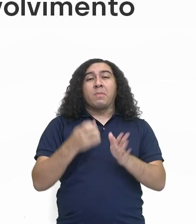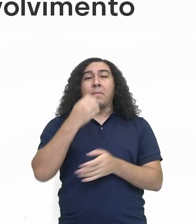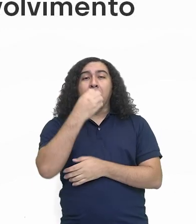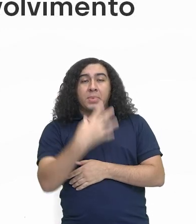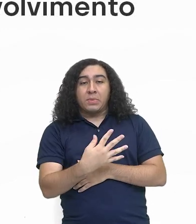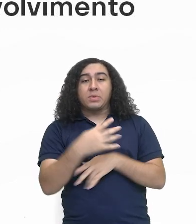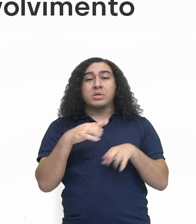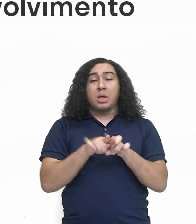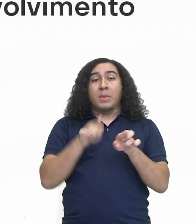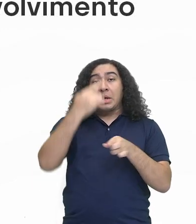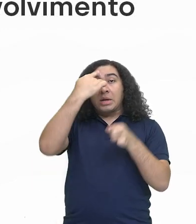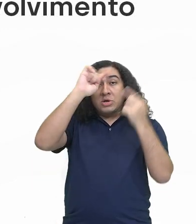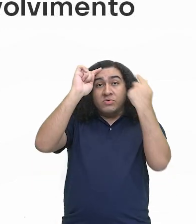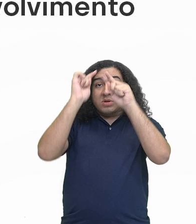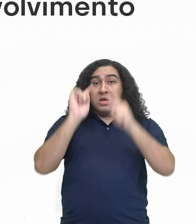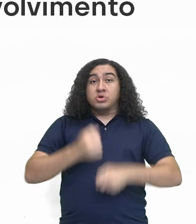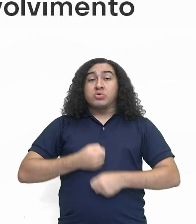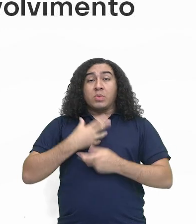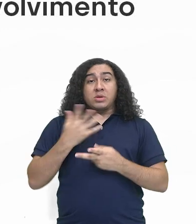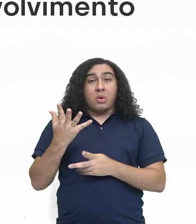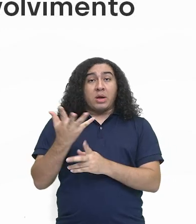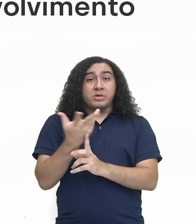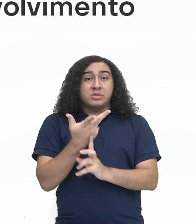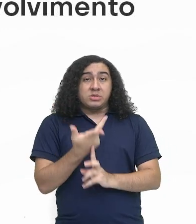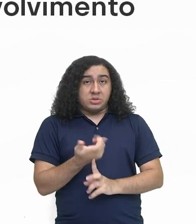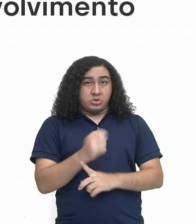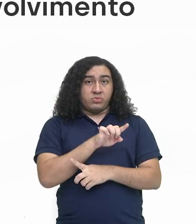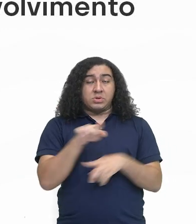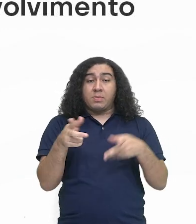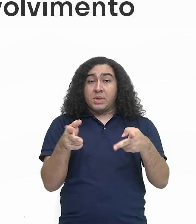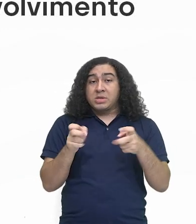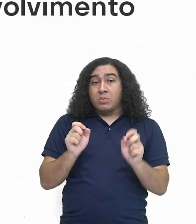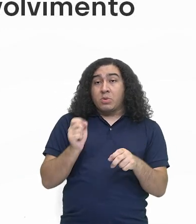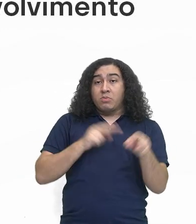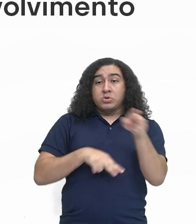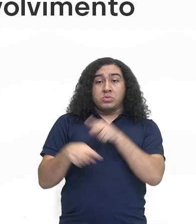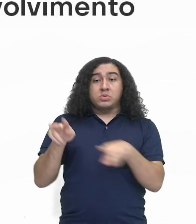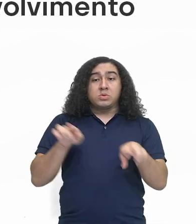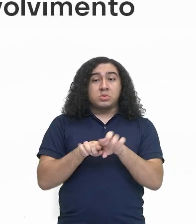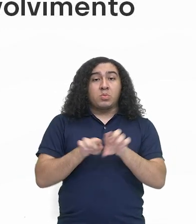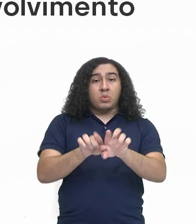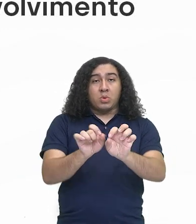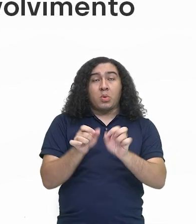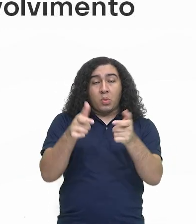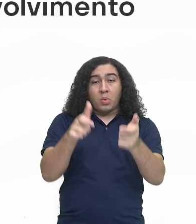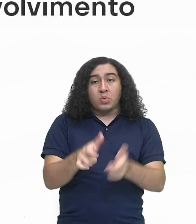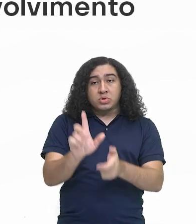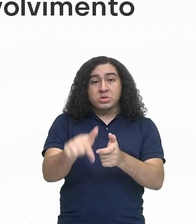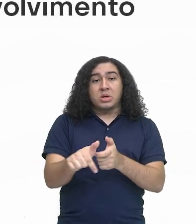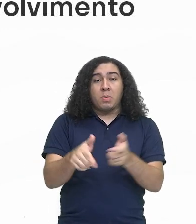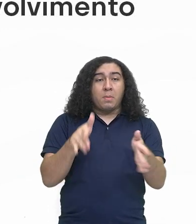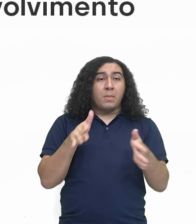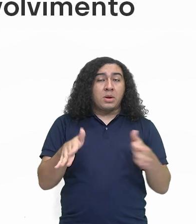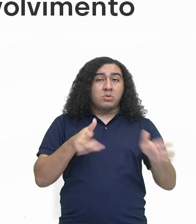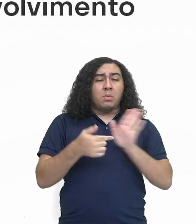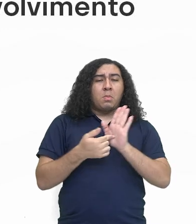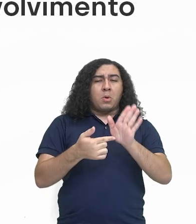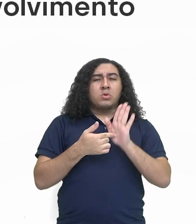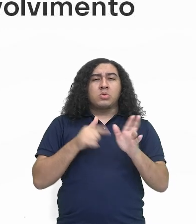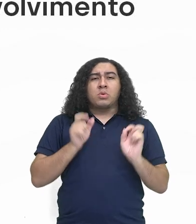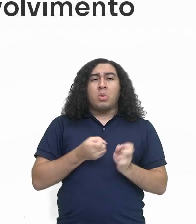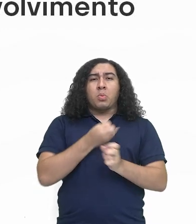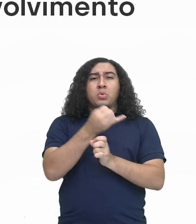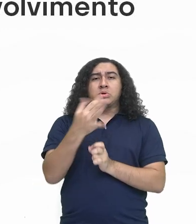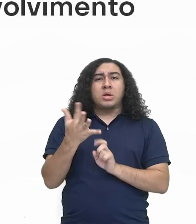de criatividade, como vocês observam aí, observaram durante, né, essas apresentações, quanto de